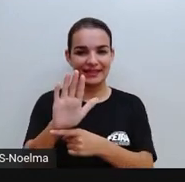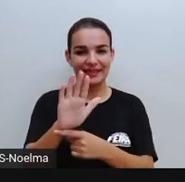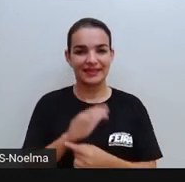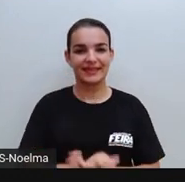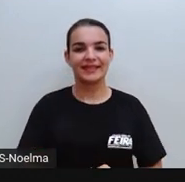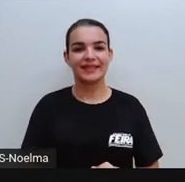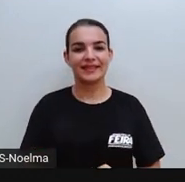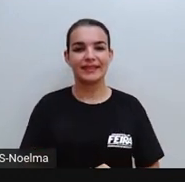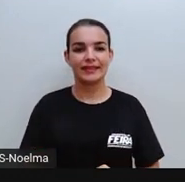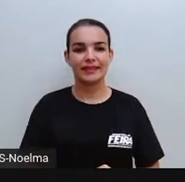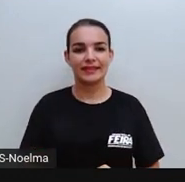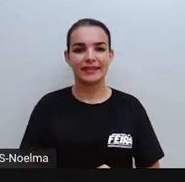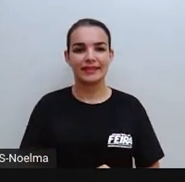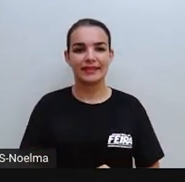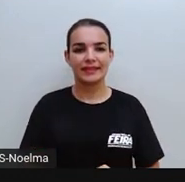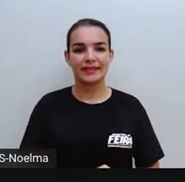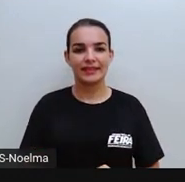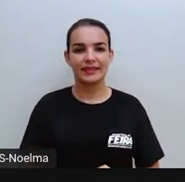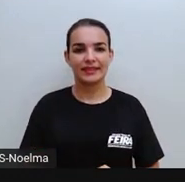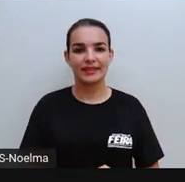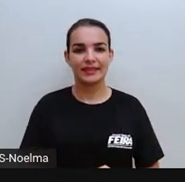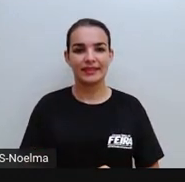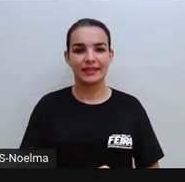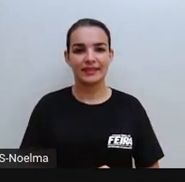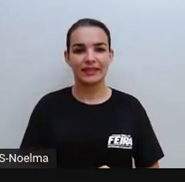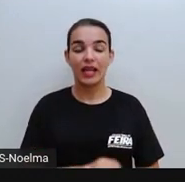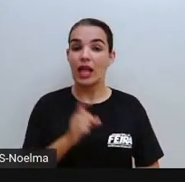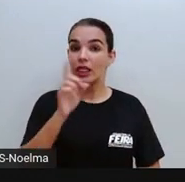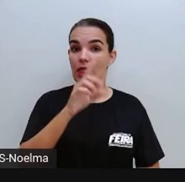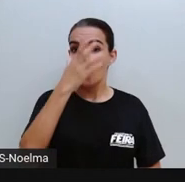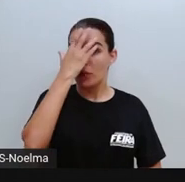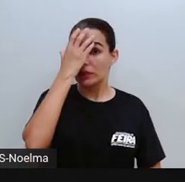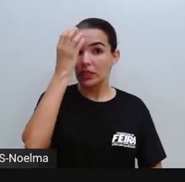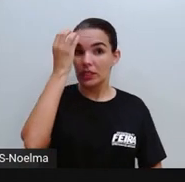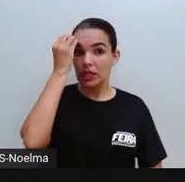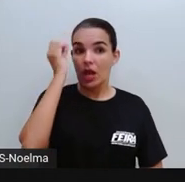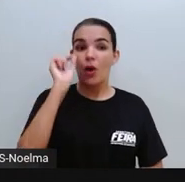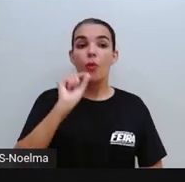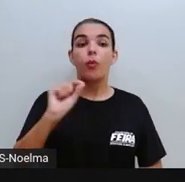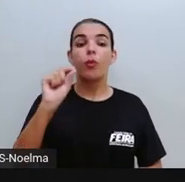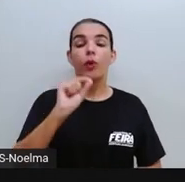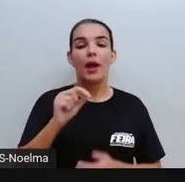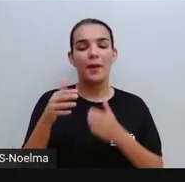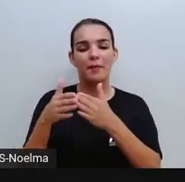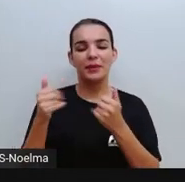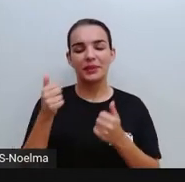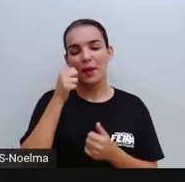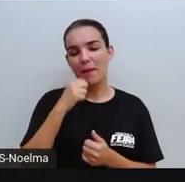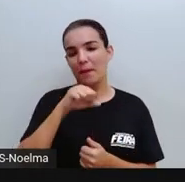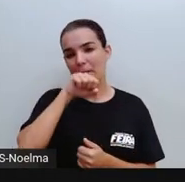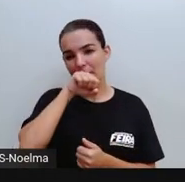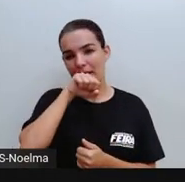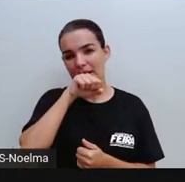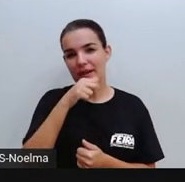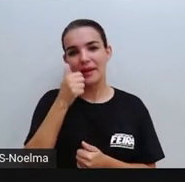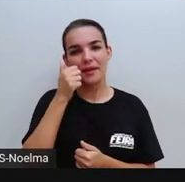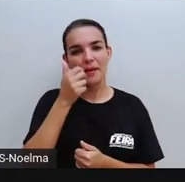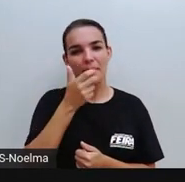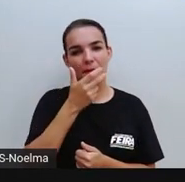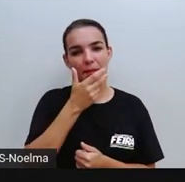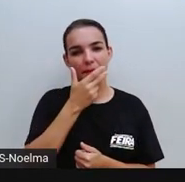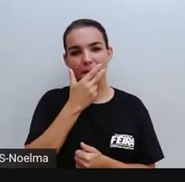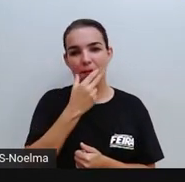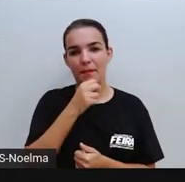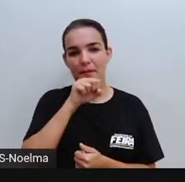E não esquecer como a pro falou é de pediu papai a mamãe para filmar ali de verdade